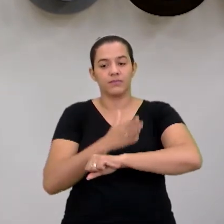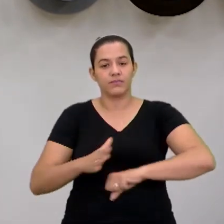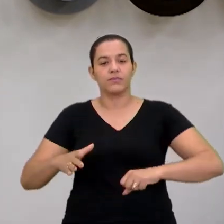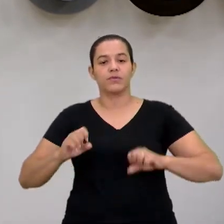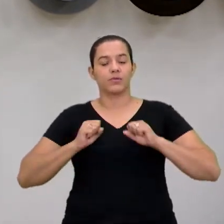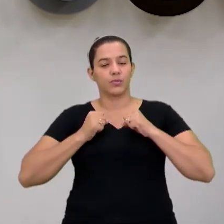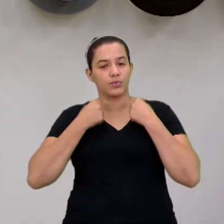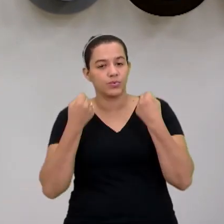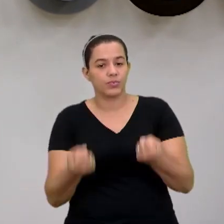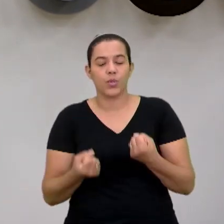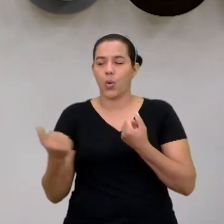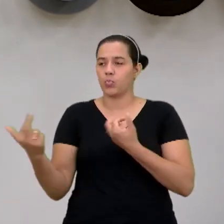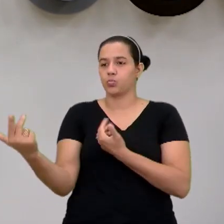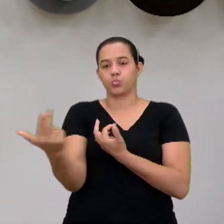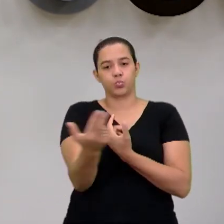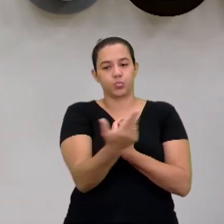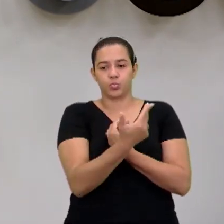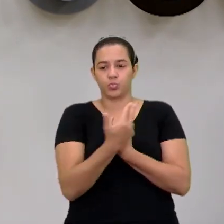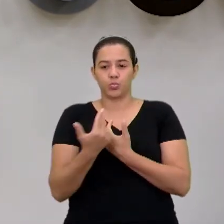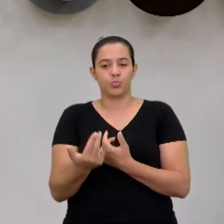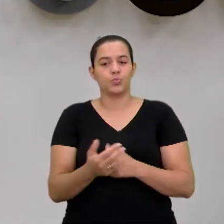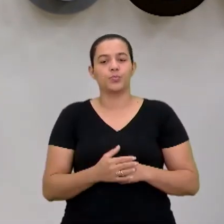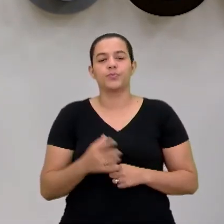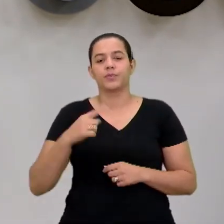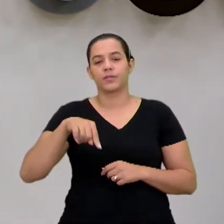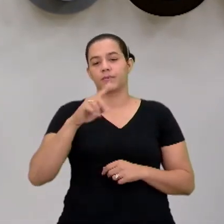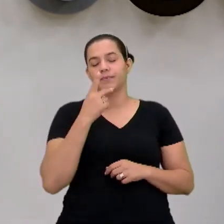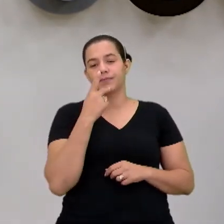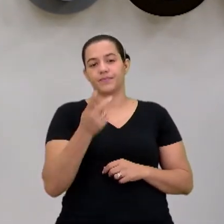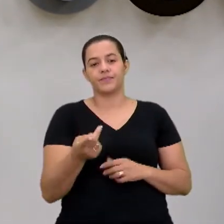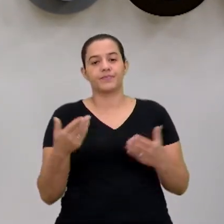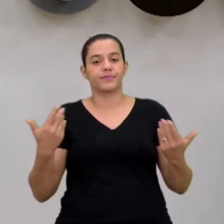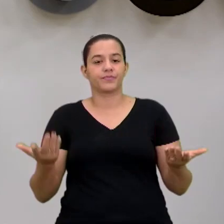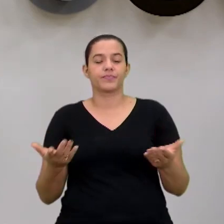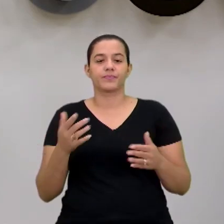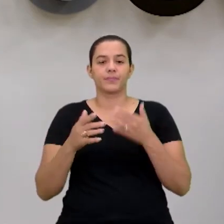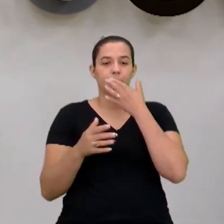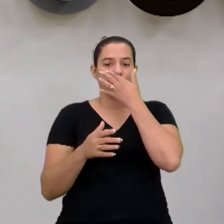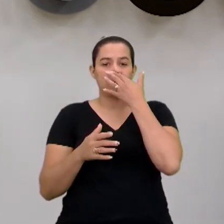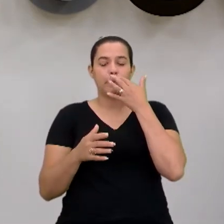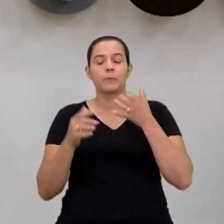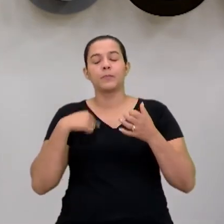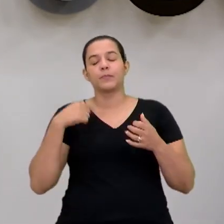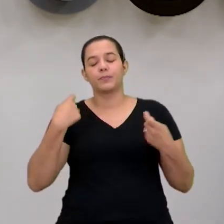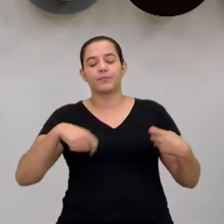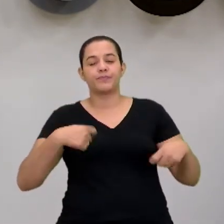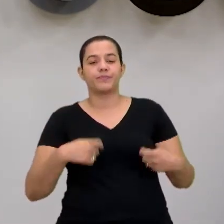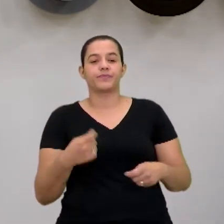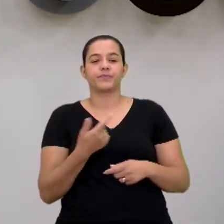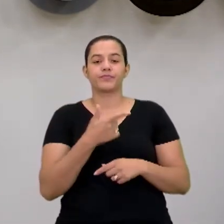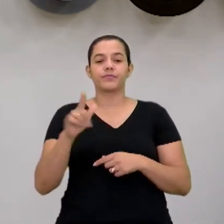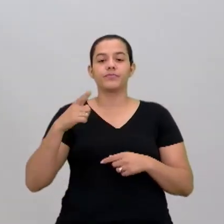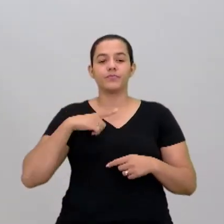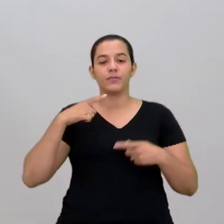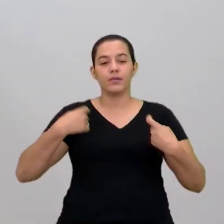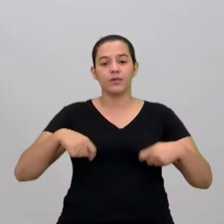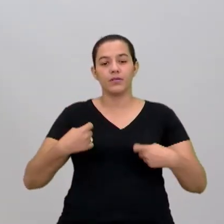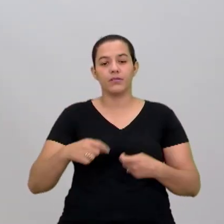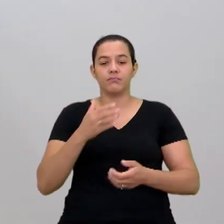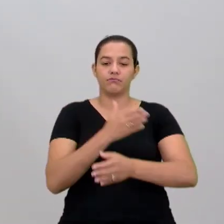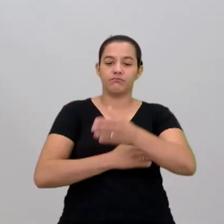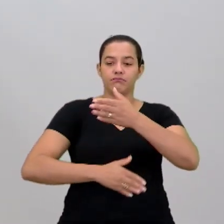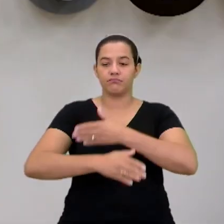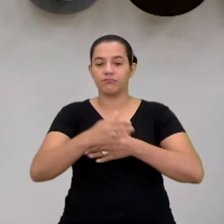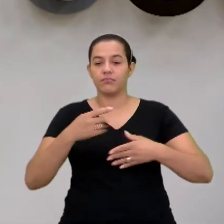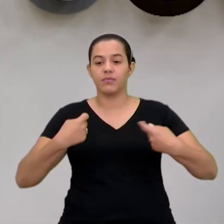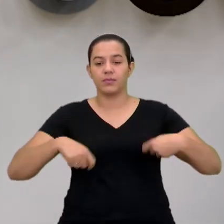rigidamente como um atleta que as pessoas falam de uma modalidade que não tenha essa questão paralímpica, mas